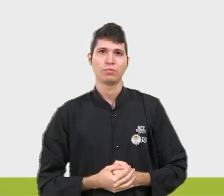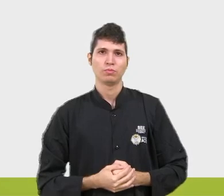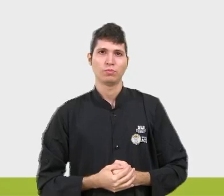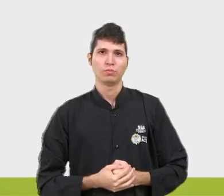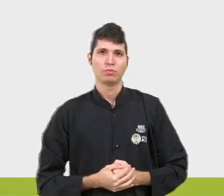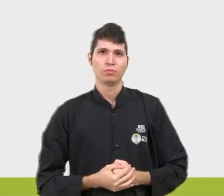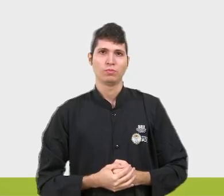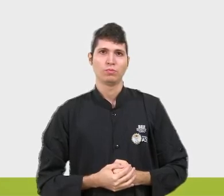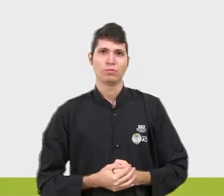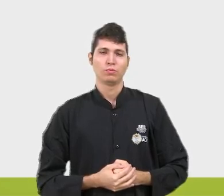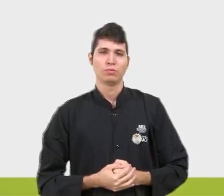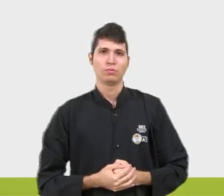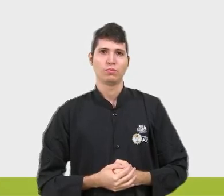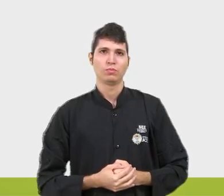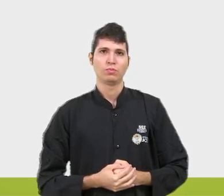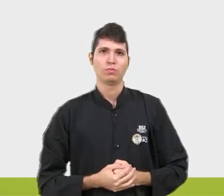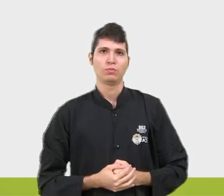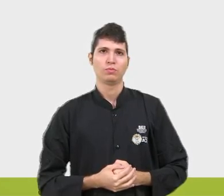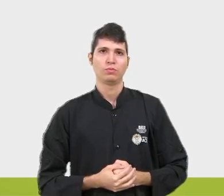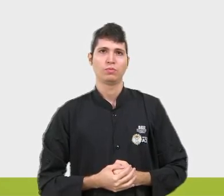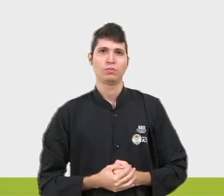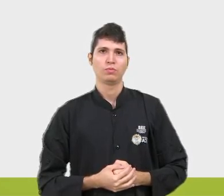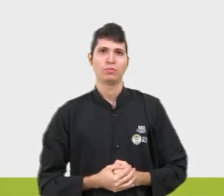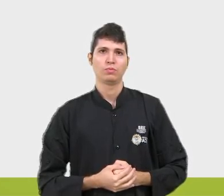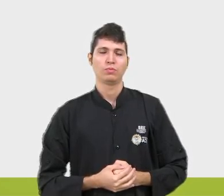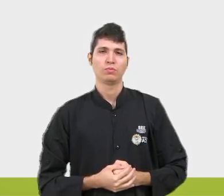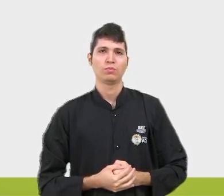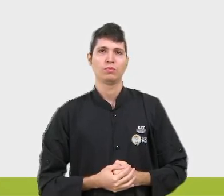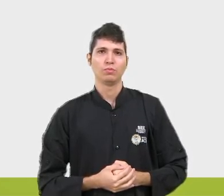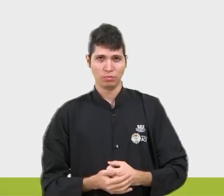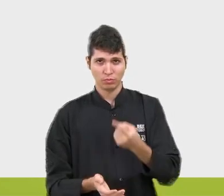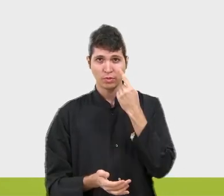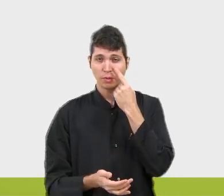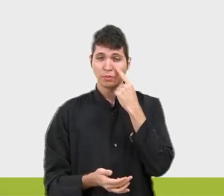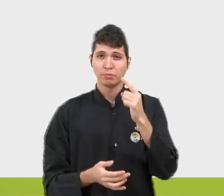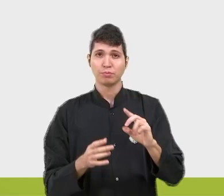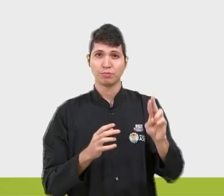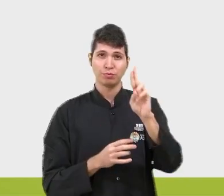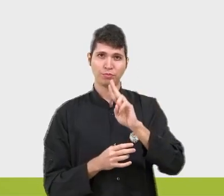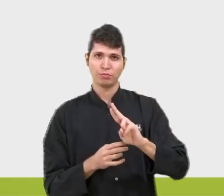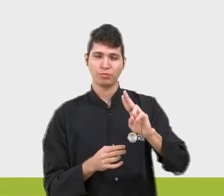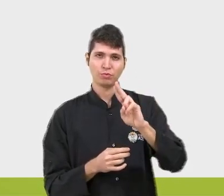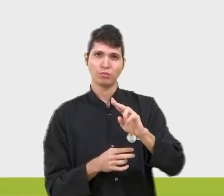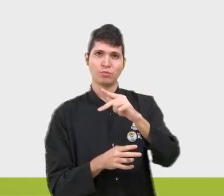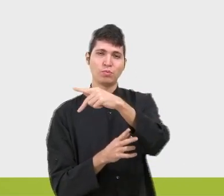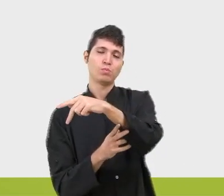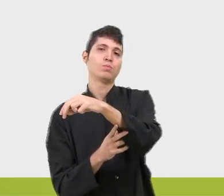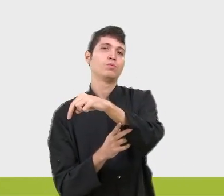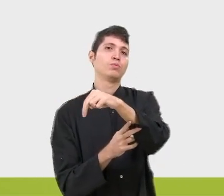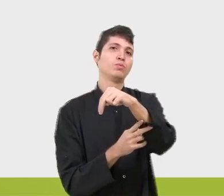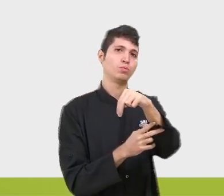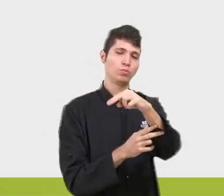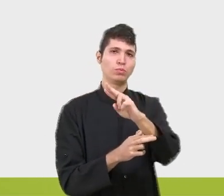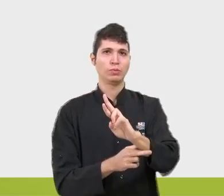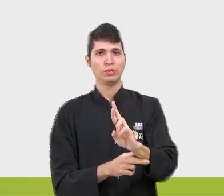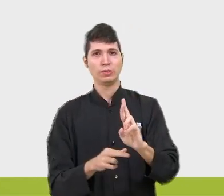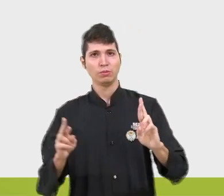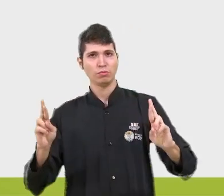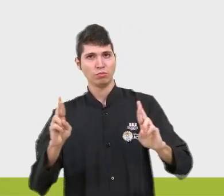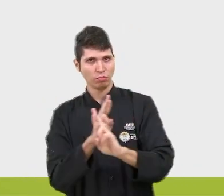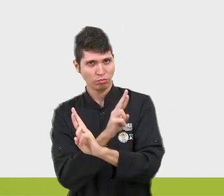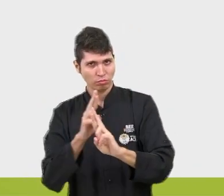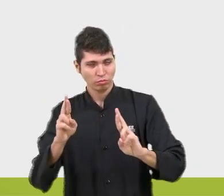novamente ali um conectivo, né, na verdade, um pronome relativo, nos quais